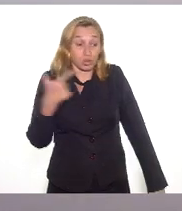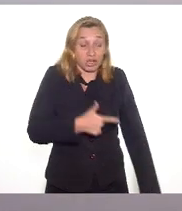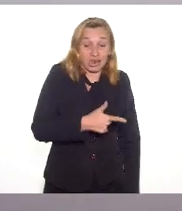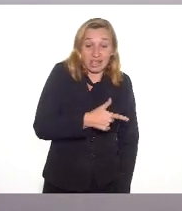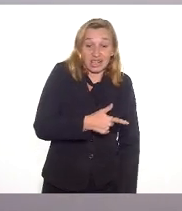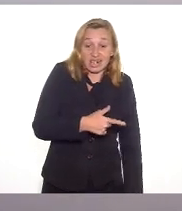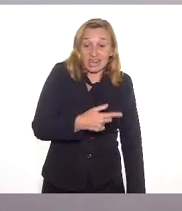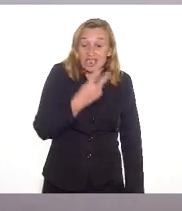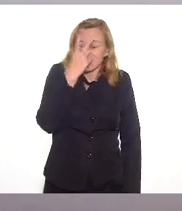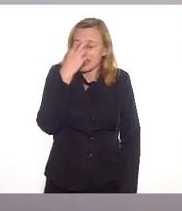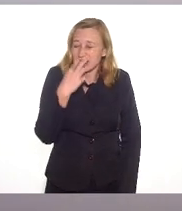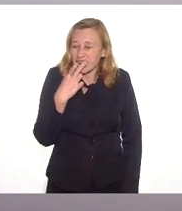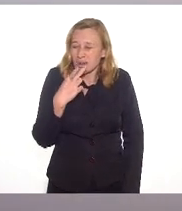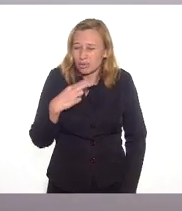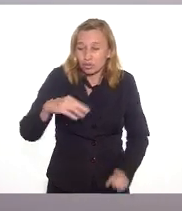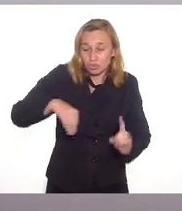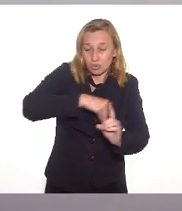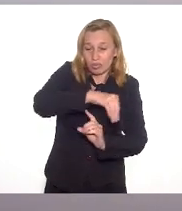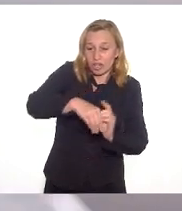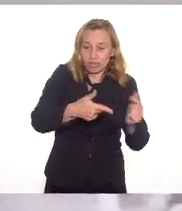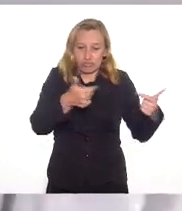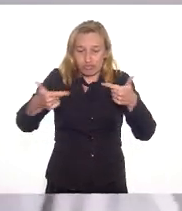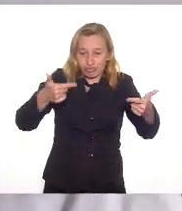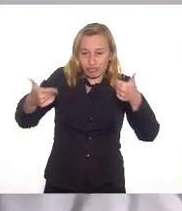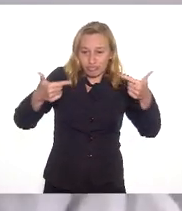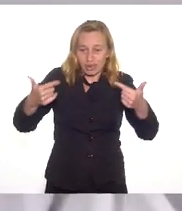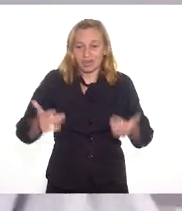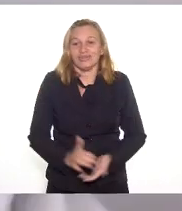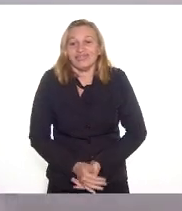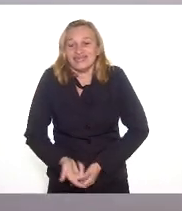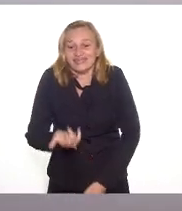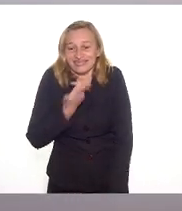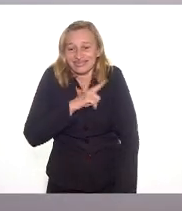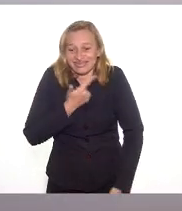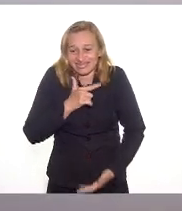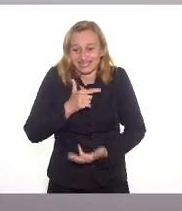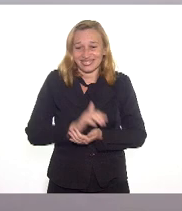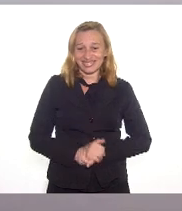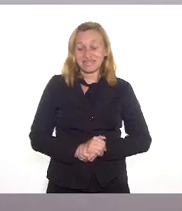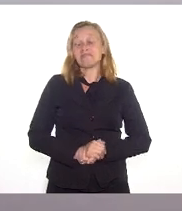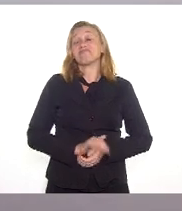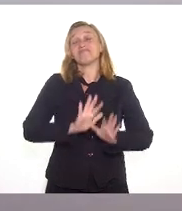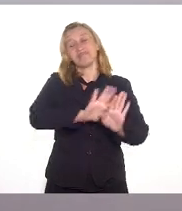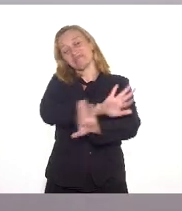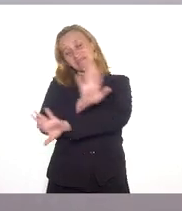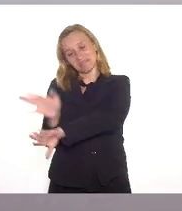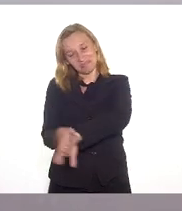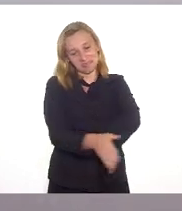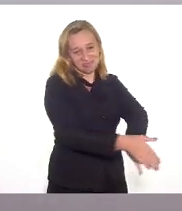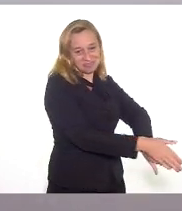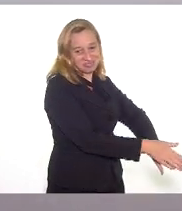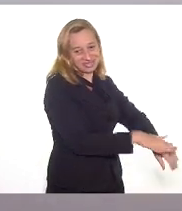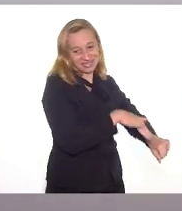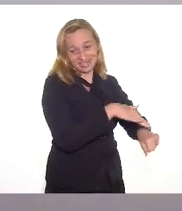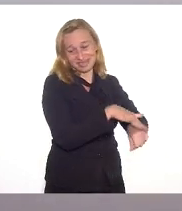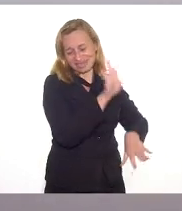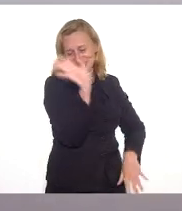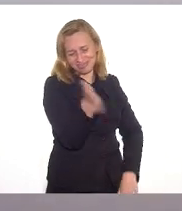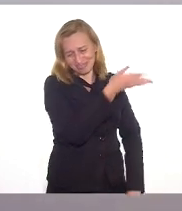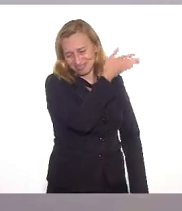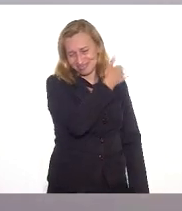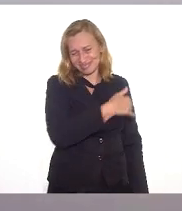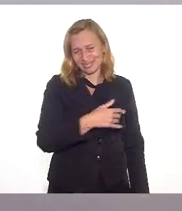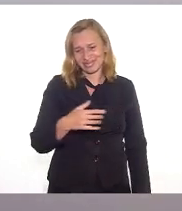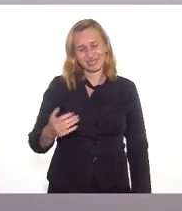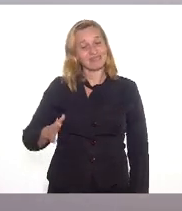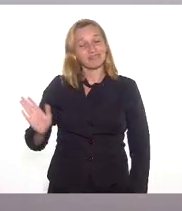tiroteio. E é isso aí. Bom, mas deixando essa conversa que eu acho que é importante, mais um